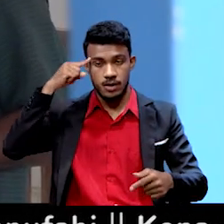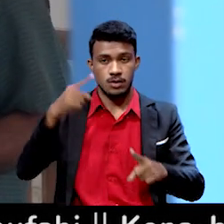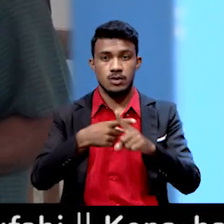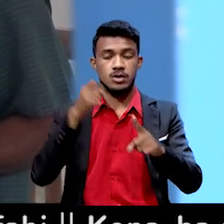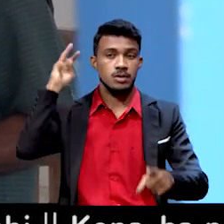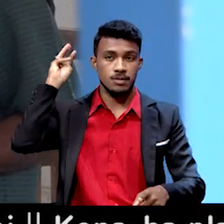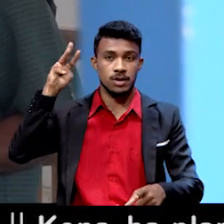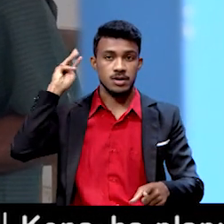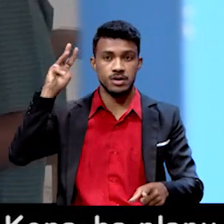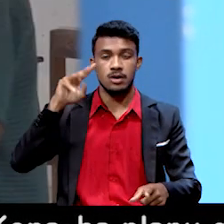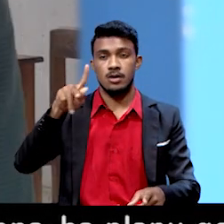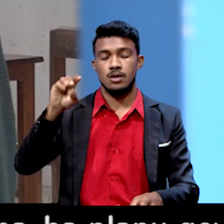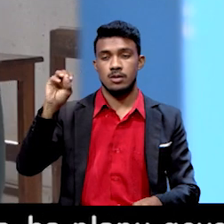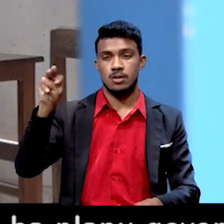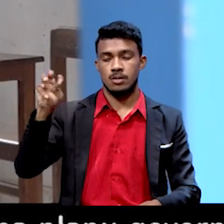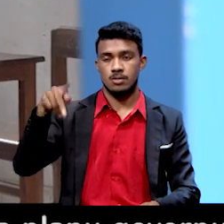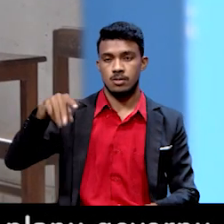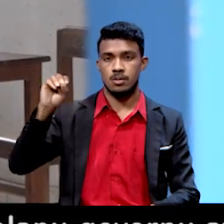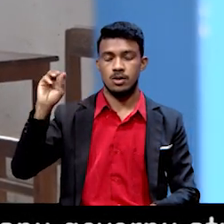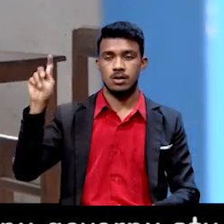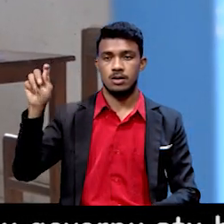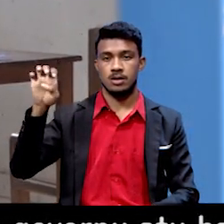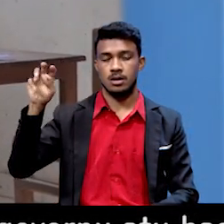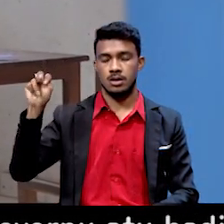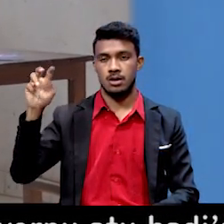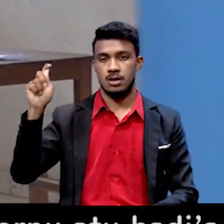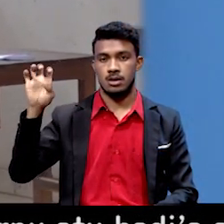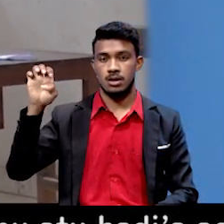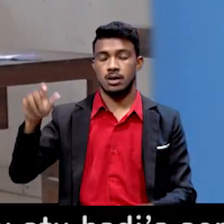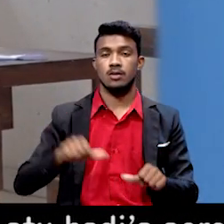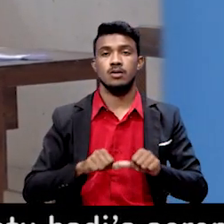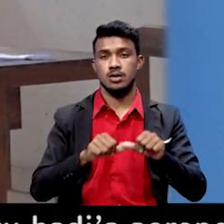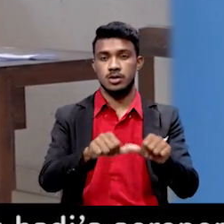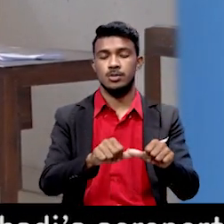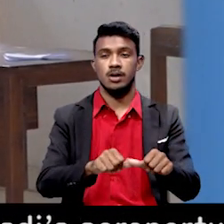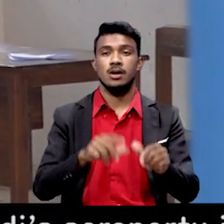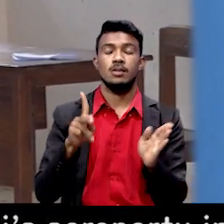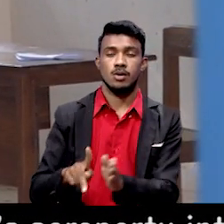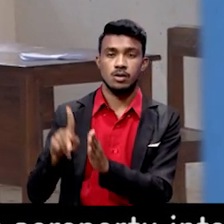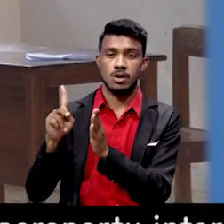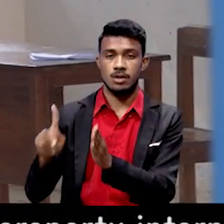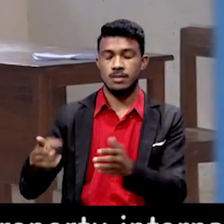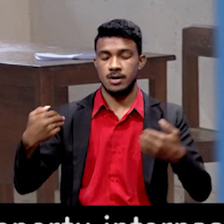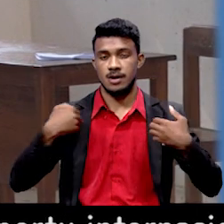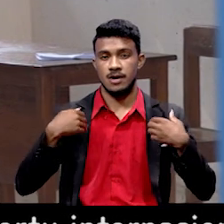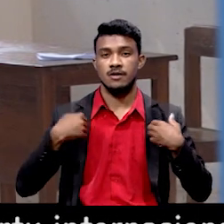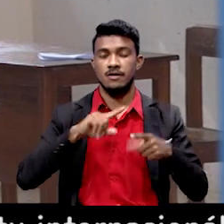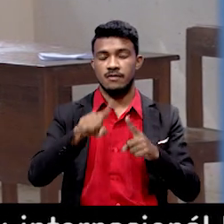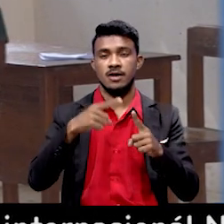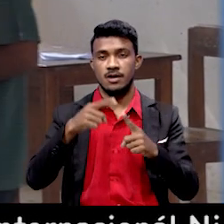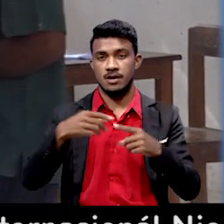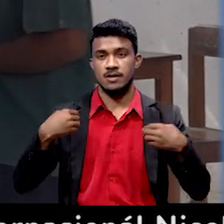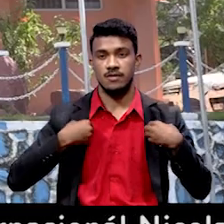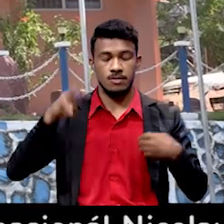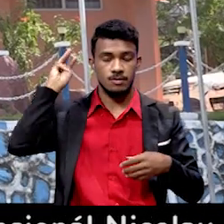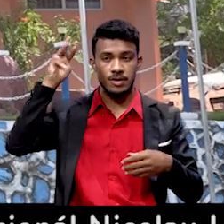ministério competente la ia sustentabilidade ca continuação ba programa anterior, tamba banhira ia ministério